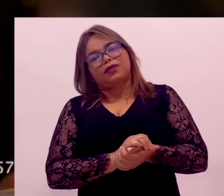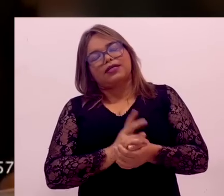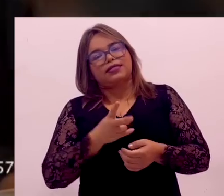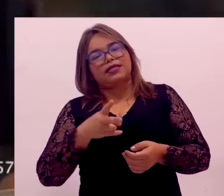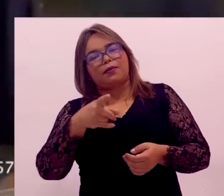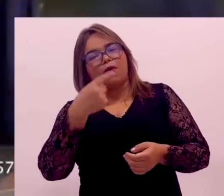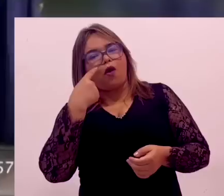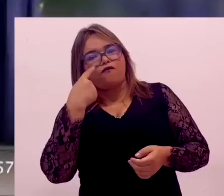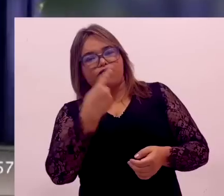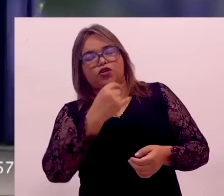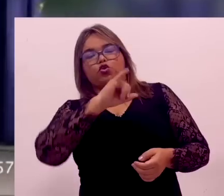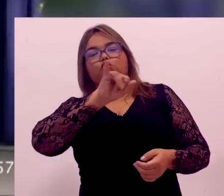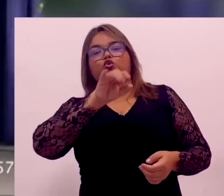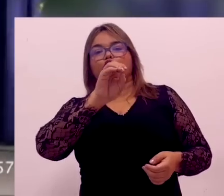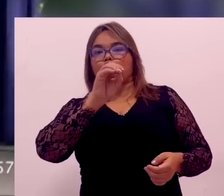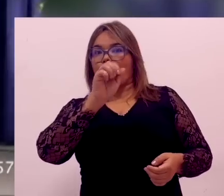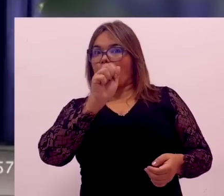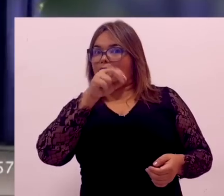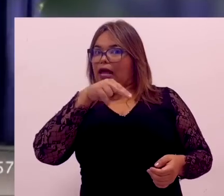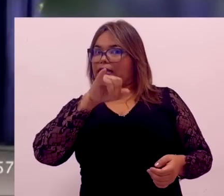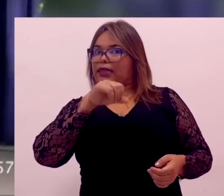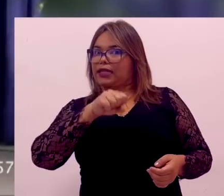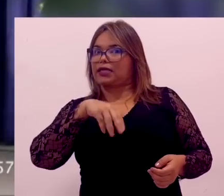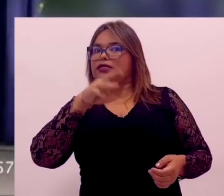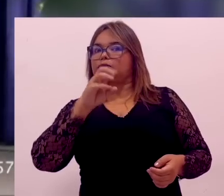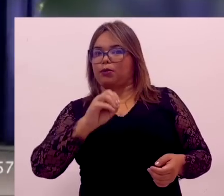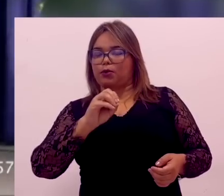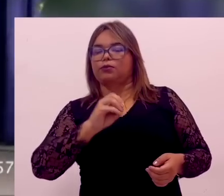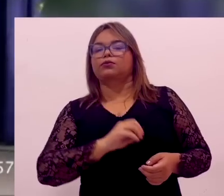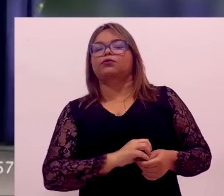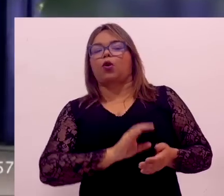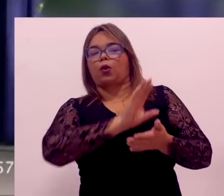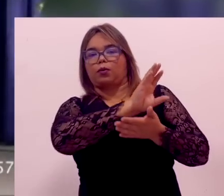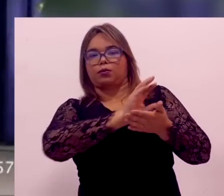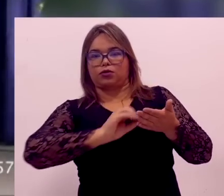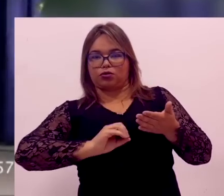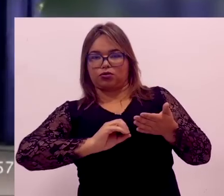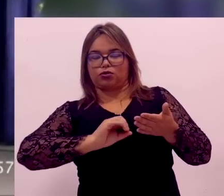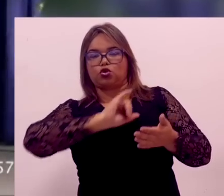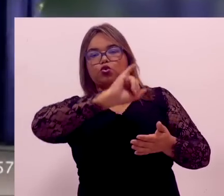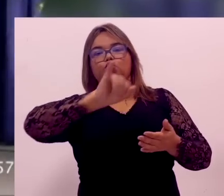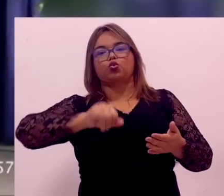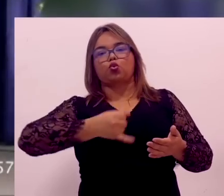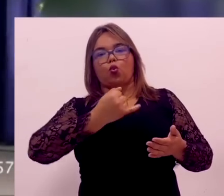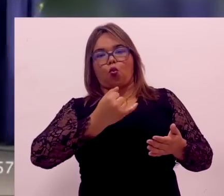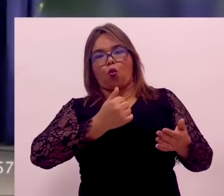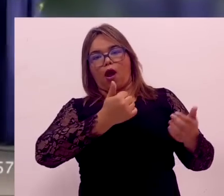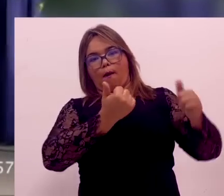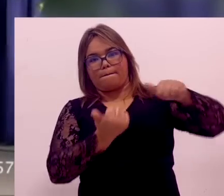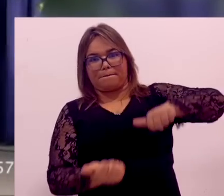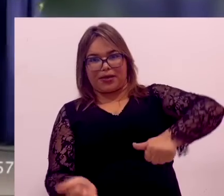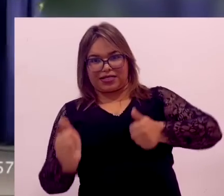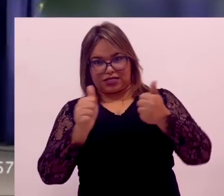Então, todas as vezes que você vê o joanismo, supostamente oriundo de João Batista,